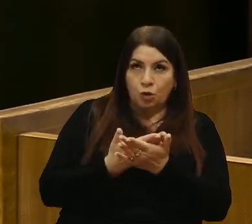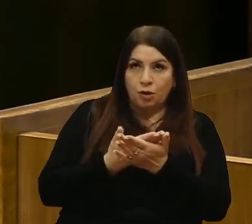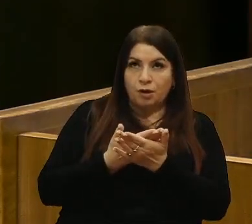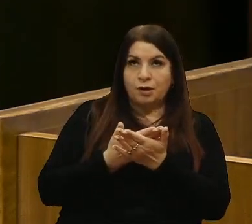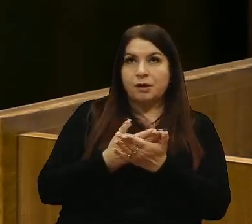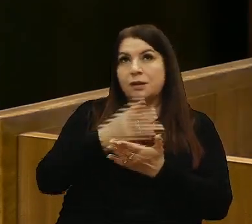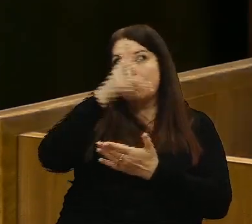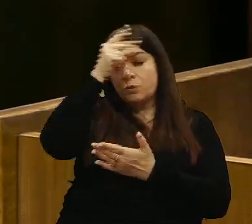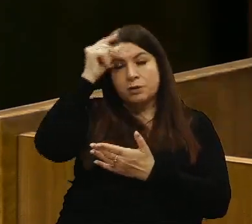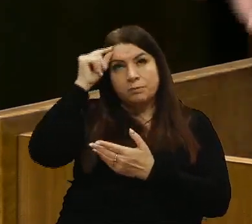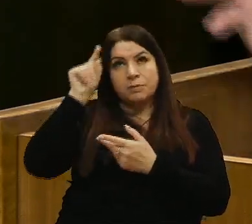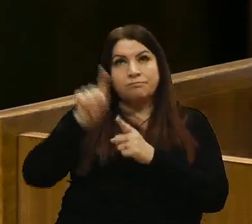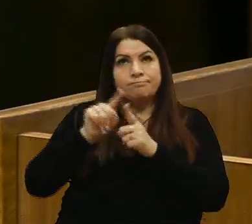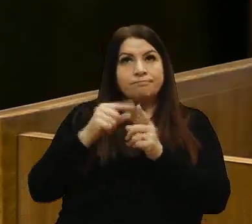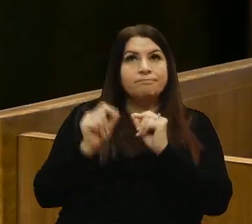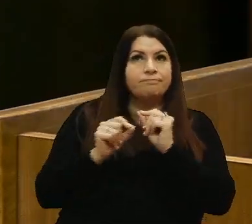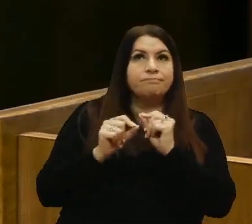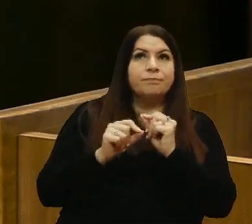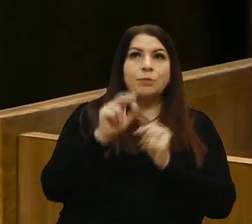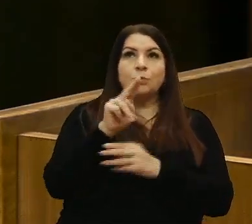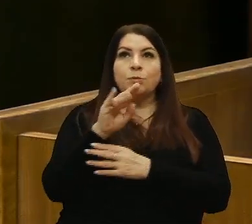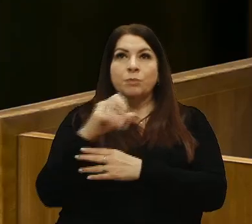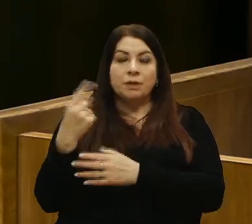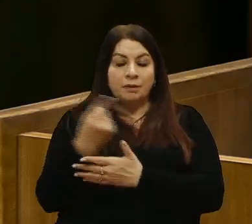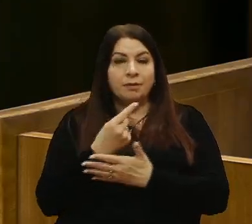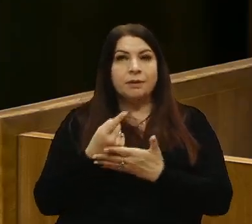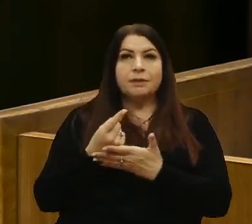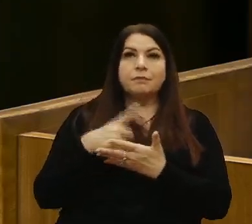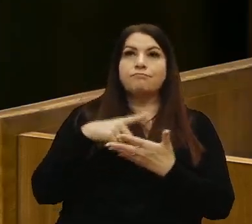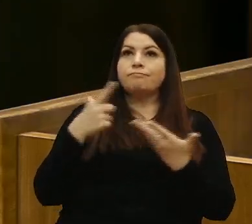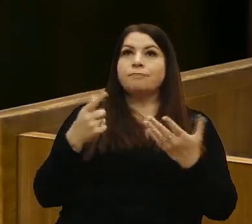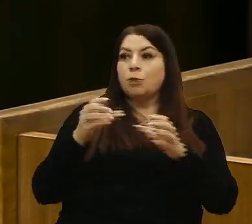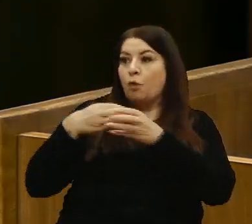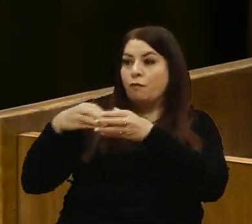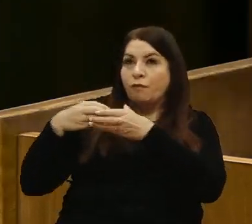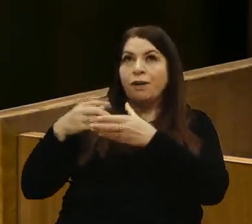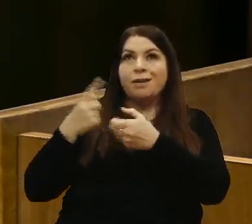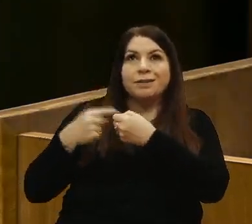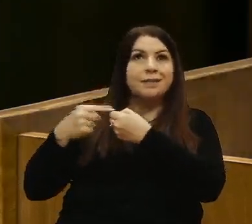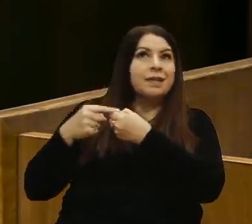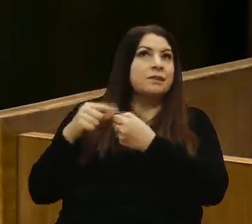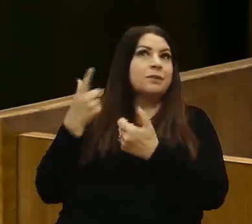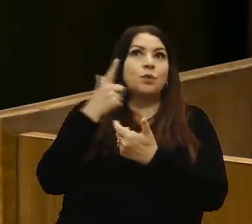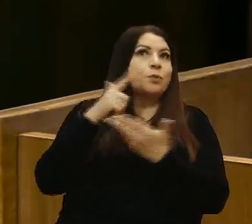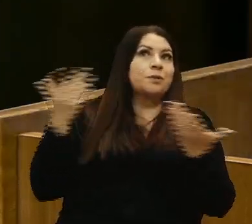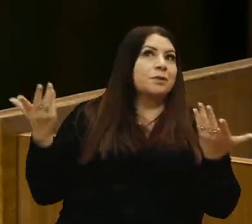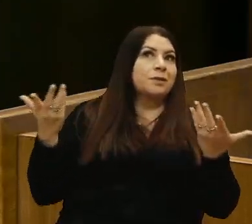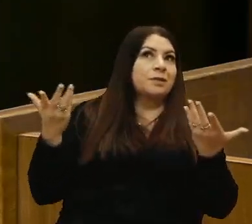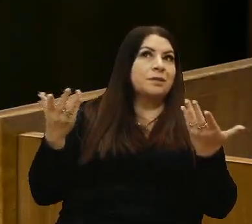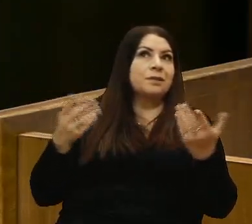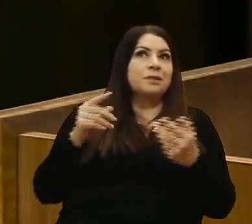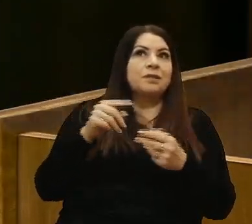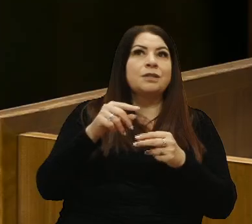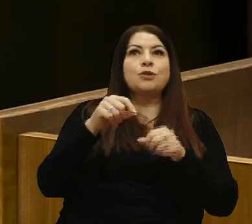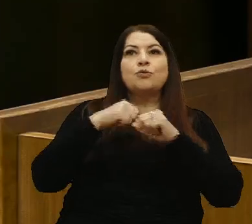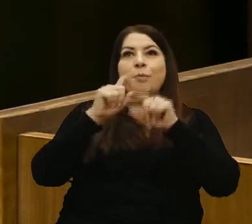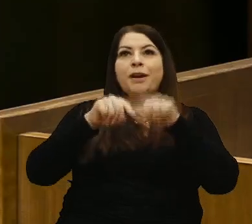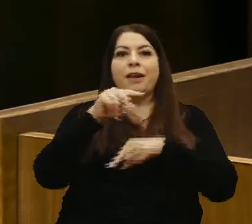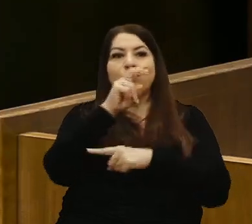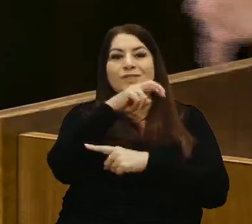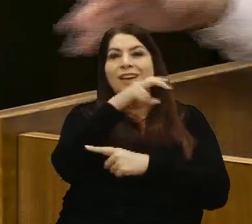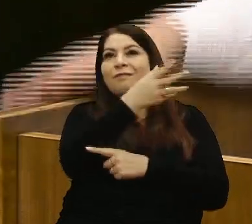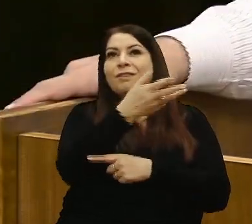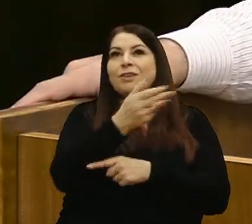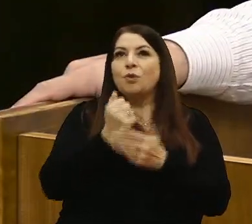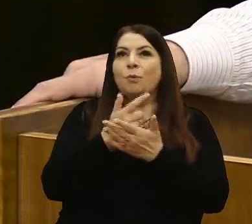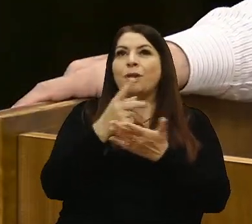por exemplo, tiver que ir numa UBS, tiver que conviver na cidade sem conseguir ir no Zafari comprar o produto